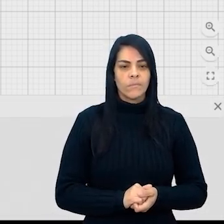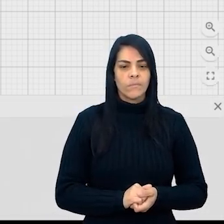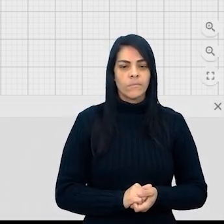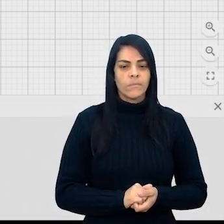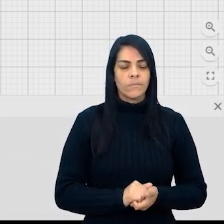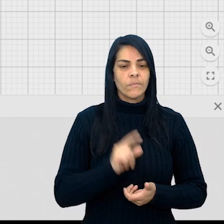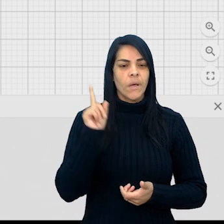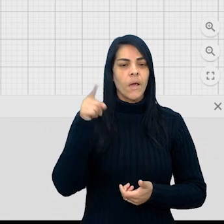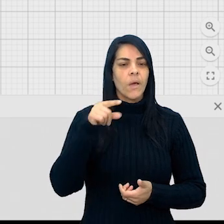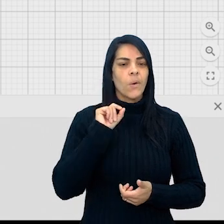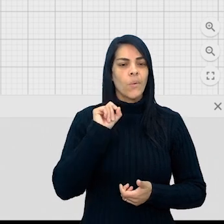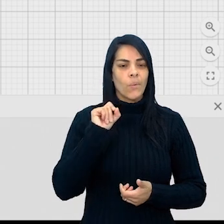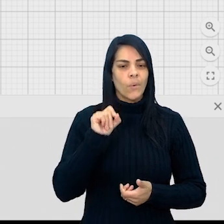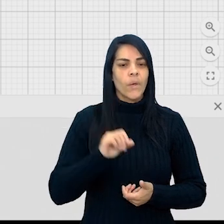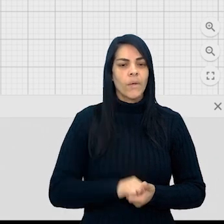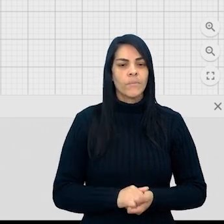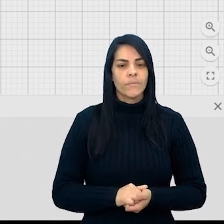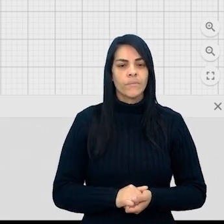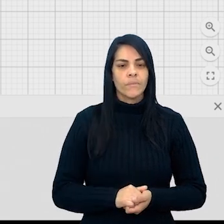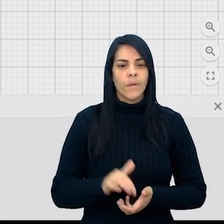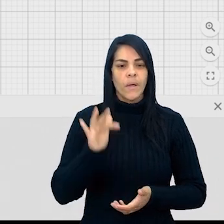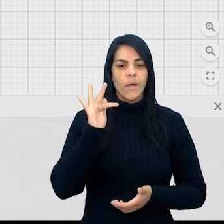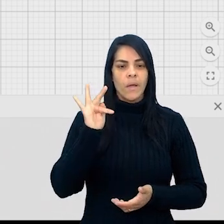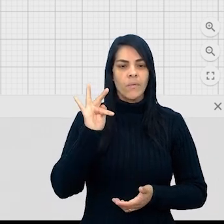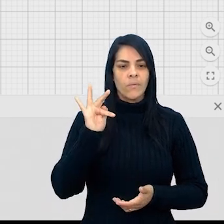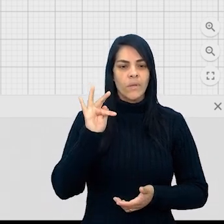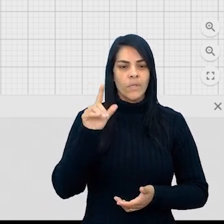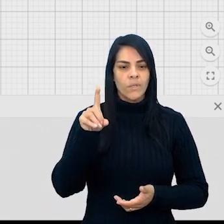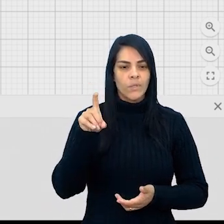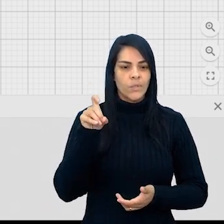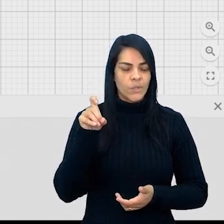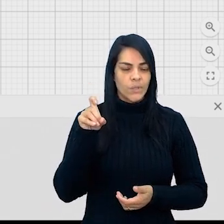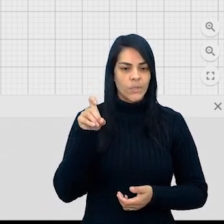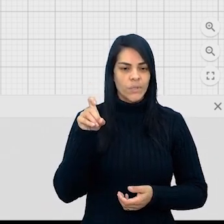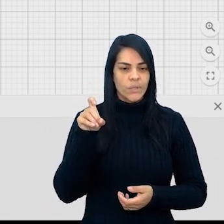que é essa daqui, f de x